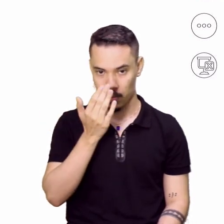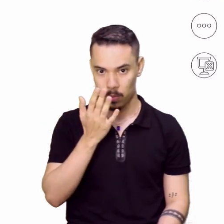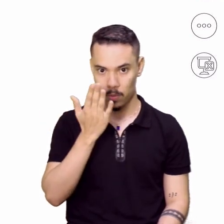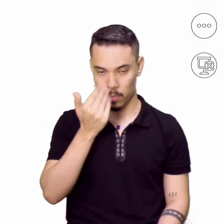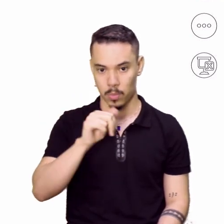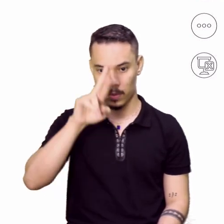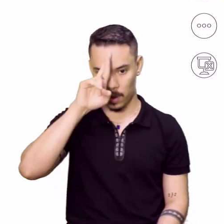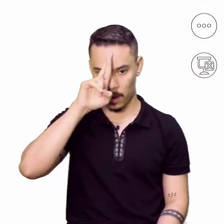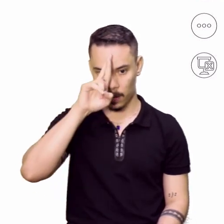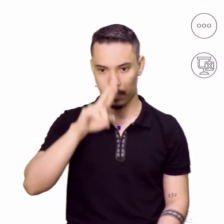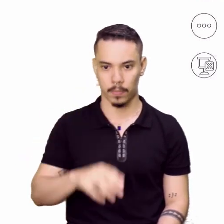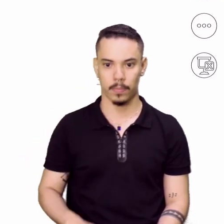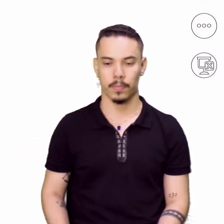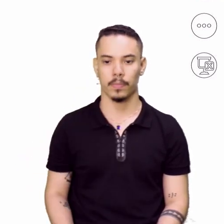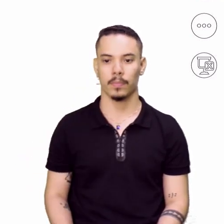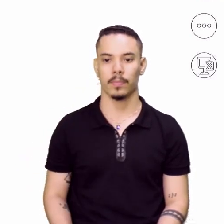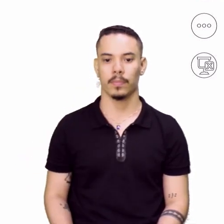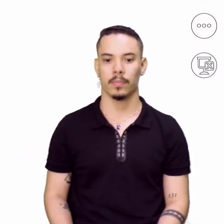Will